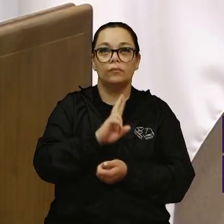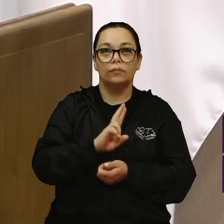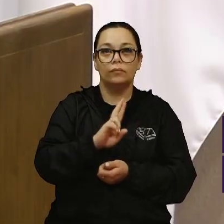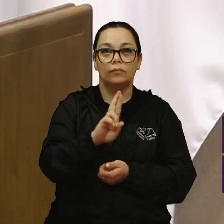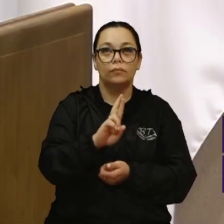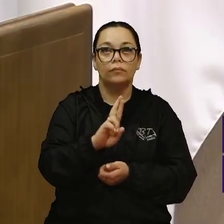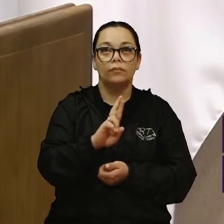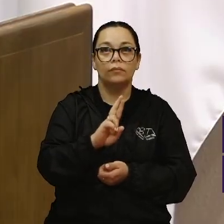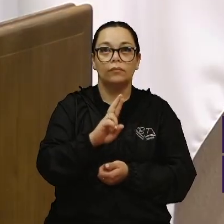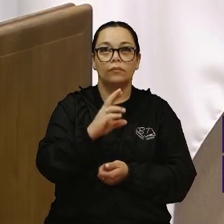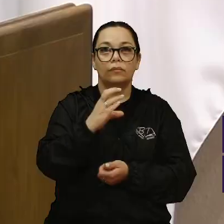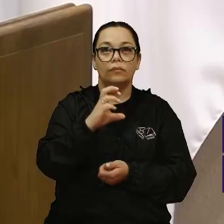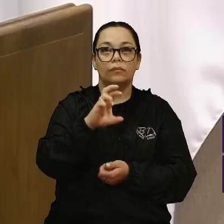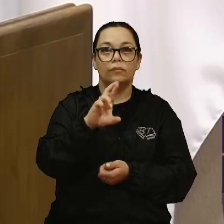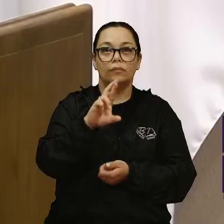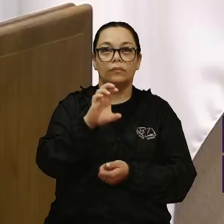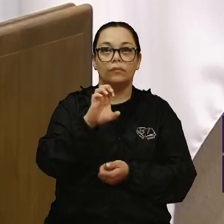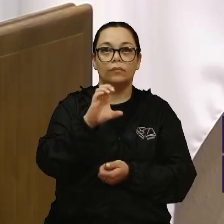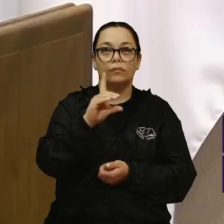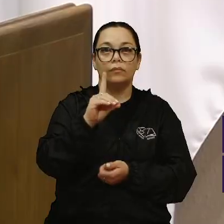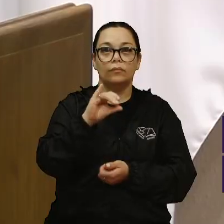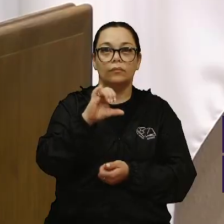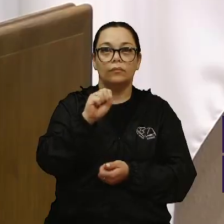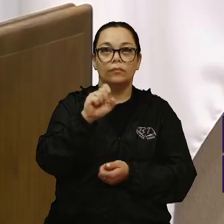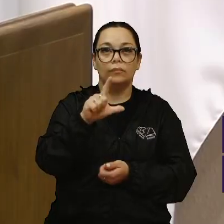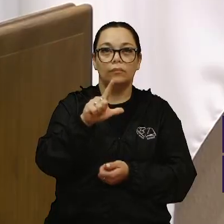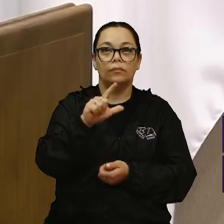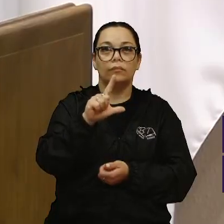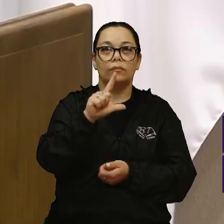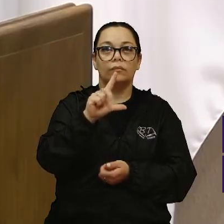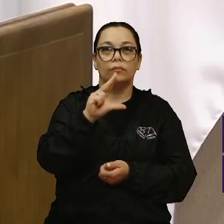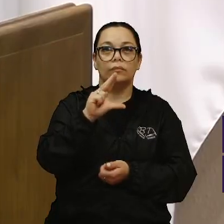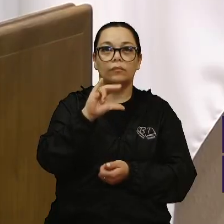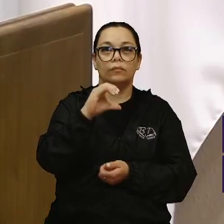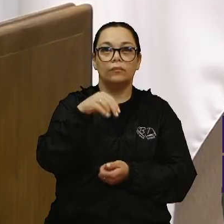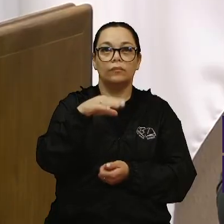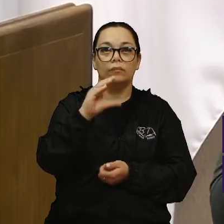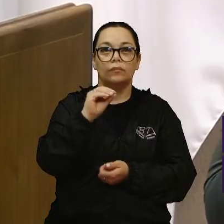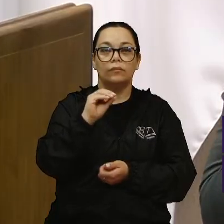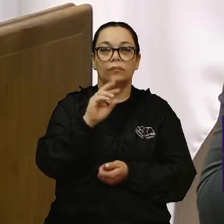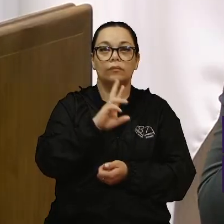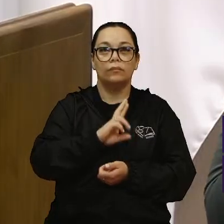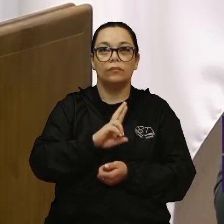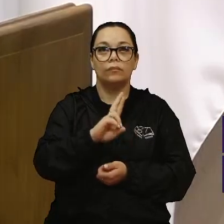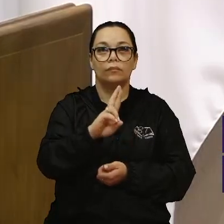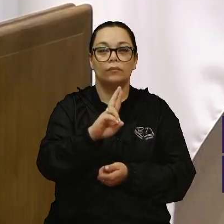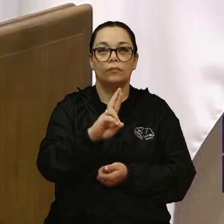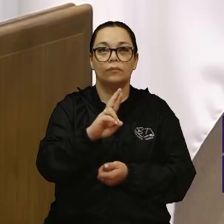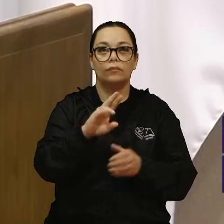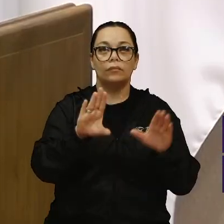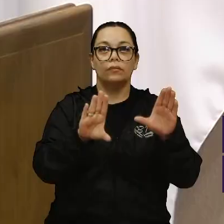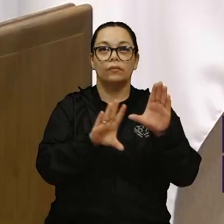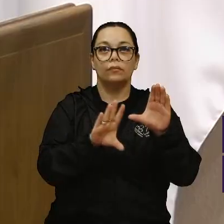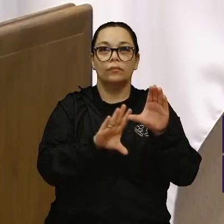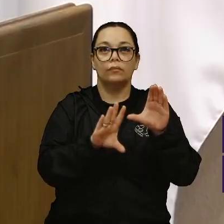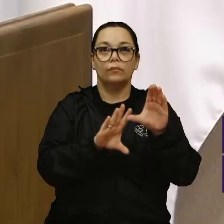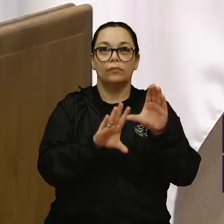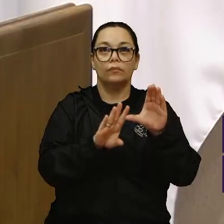Representante da Credisol, professor Luciano Piccoli. Representante